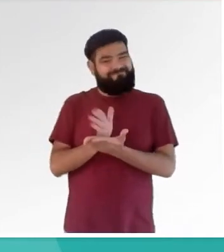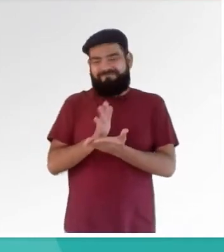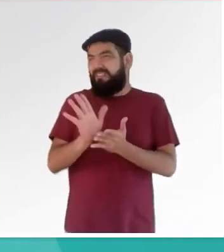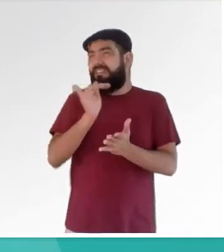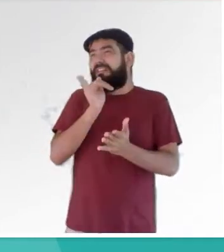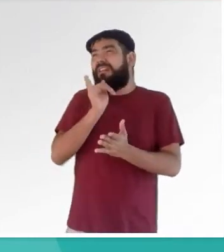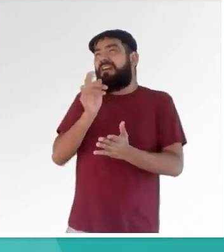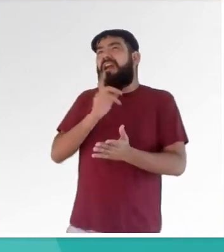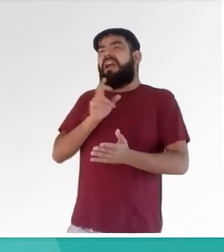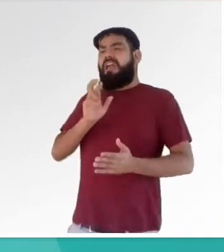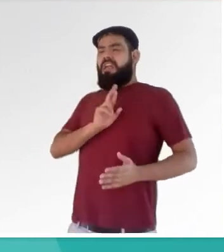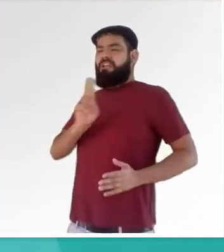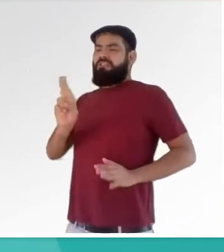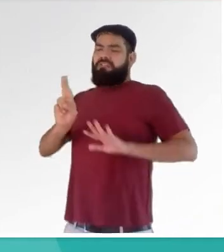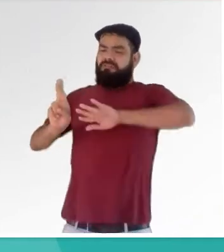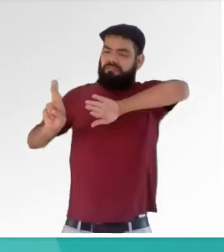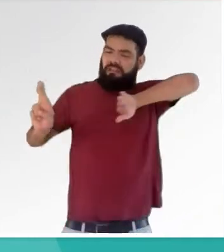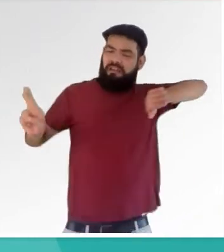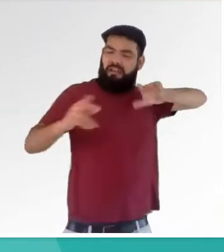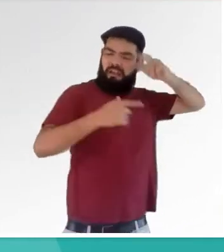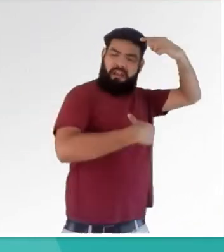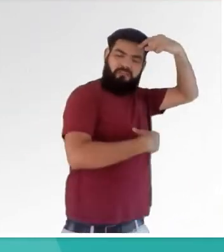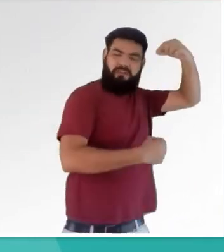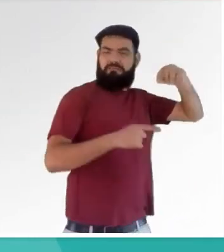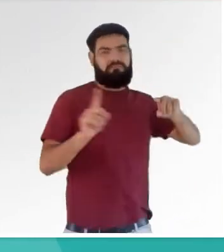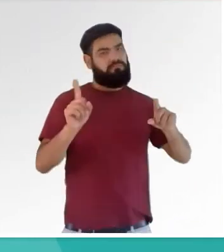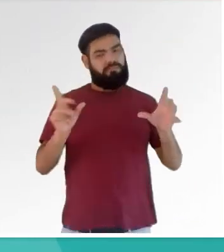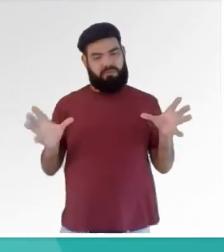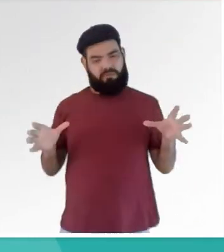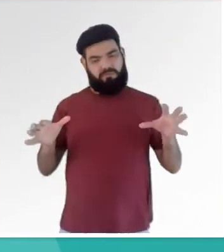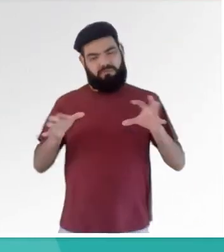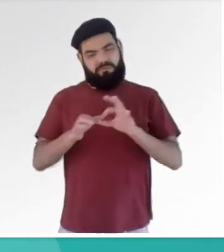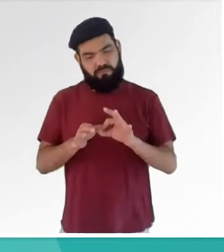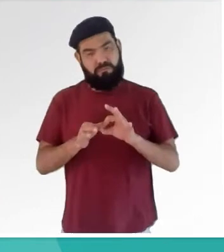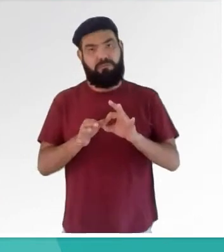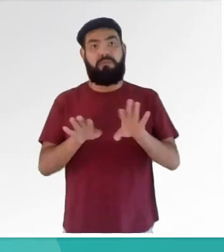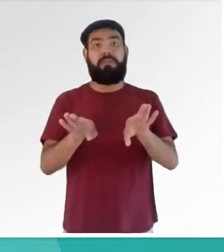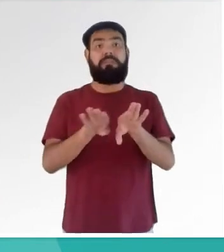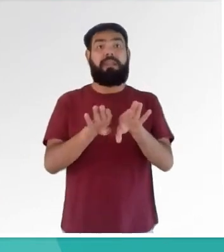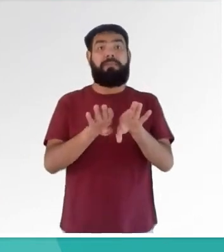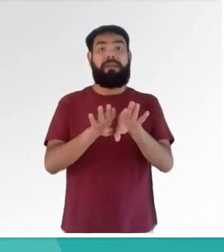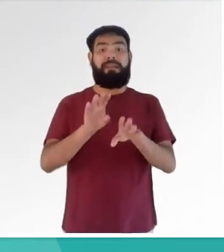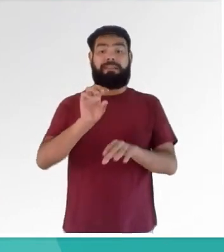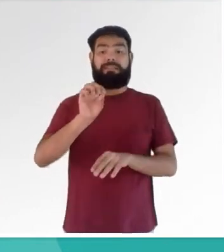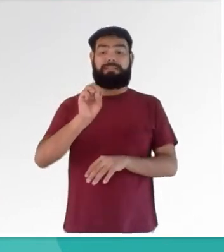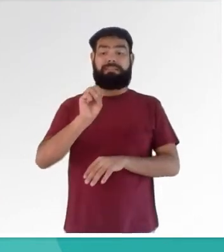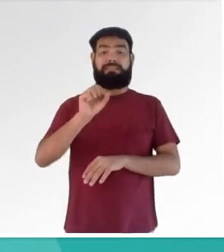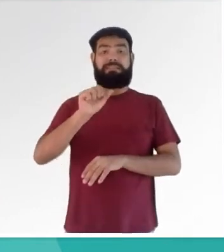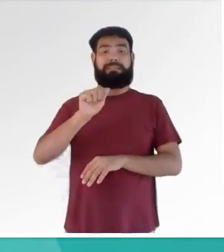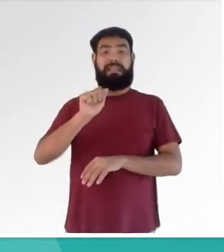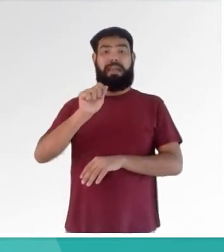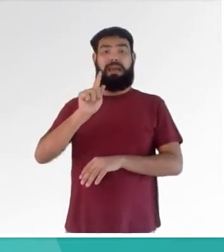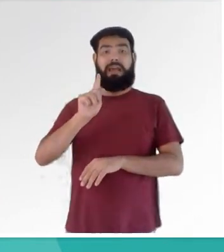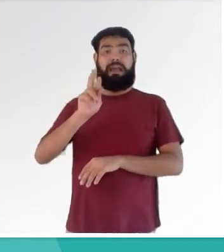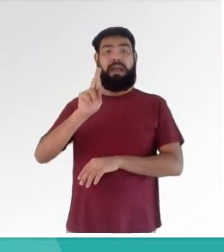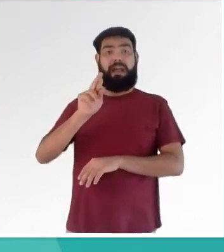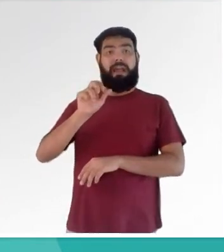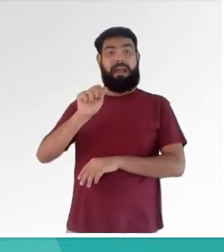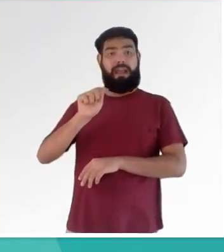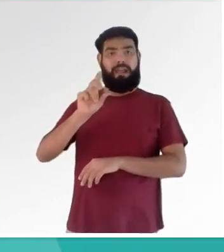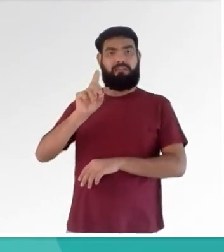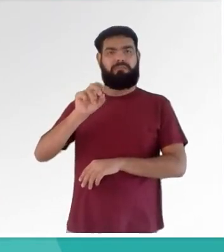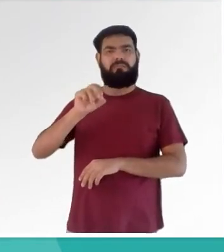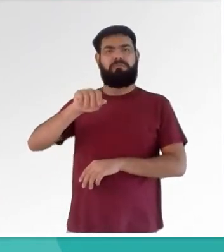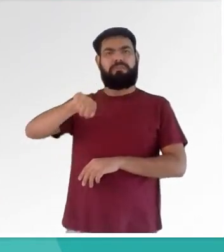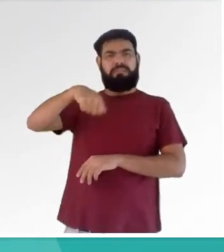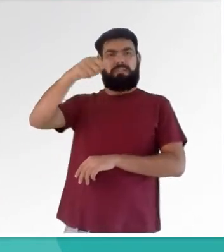Tá bom? E também naquilo que é sagrado, não é? Naquilo que é sagrado. Então, se